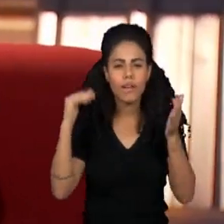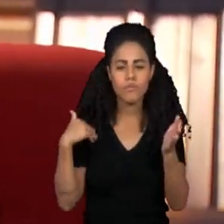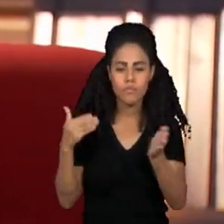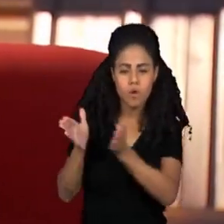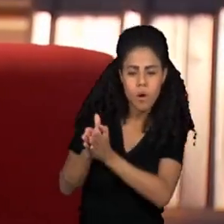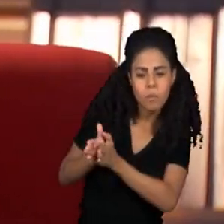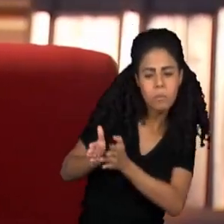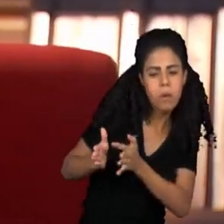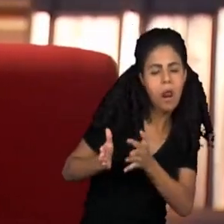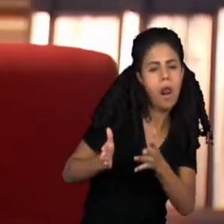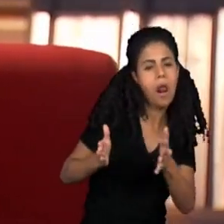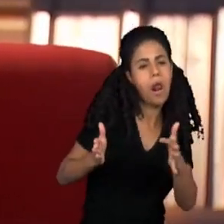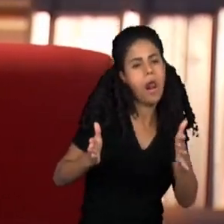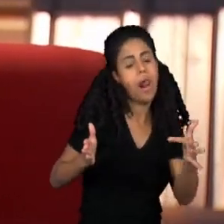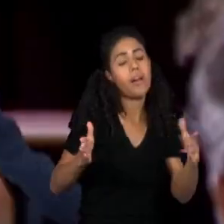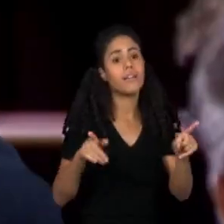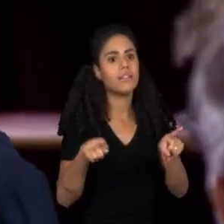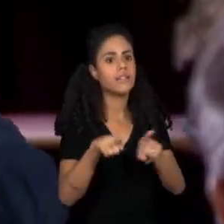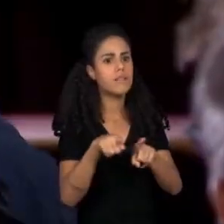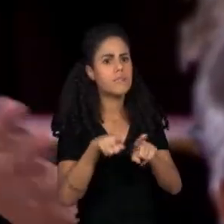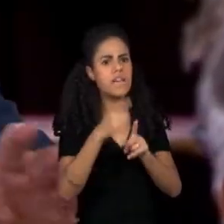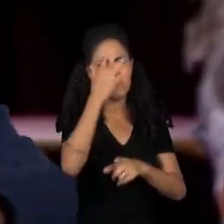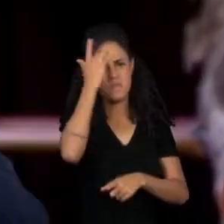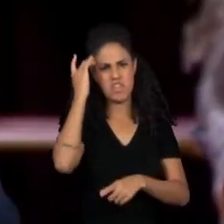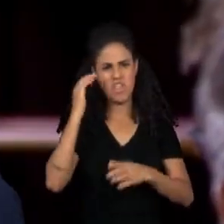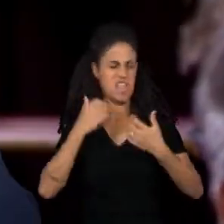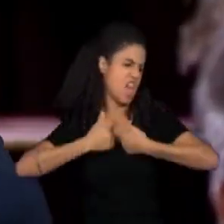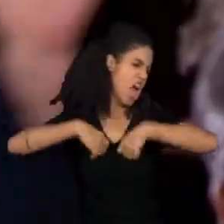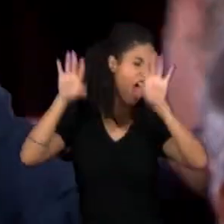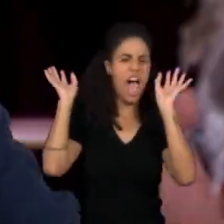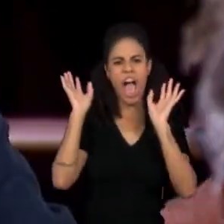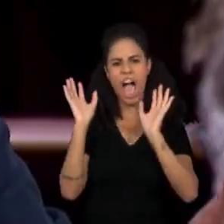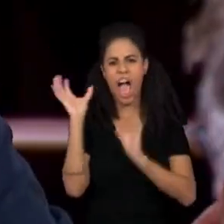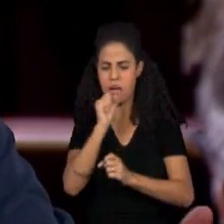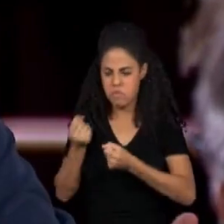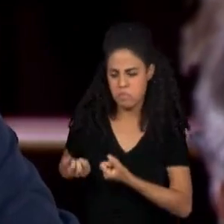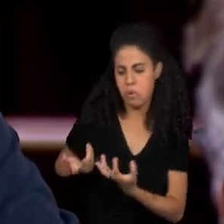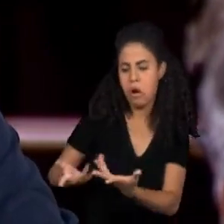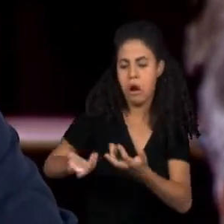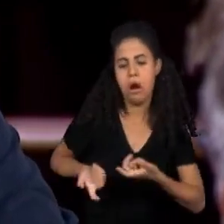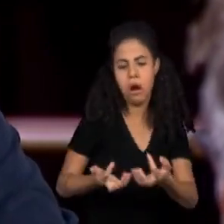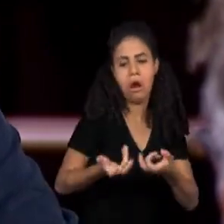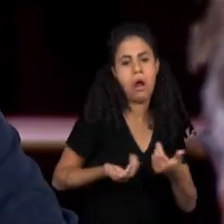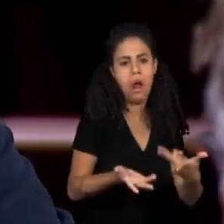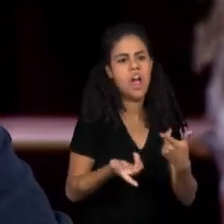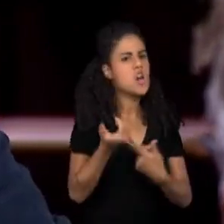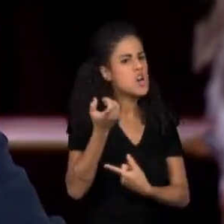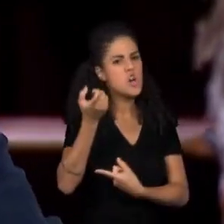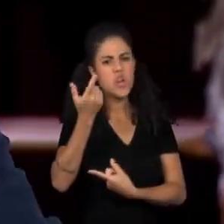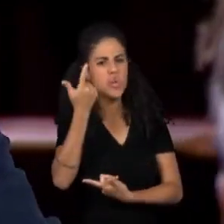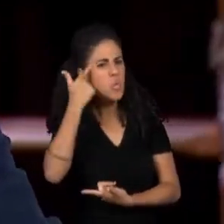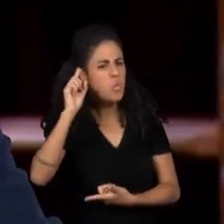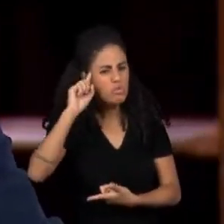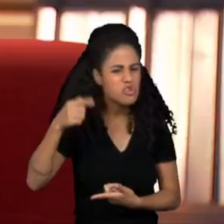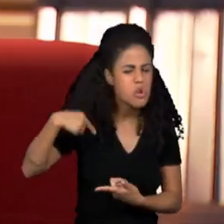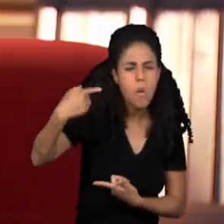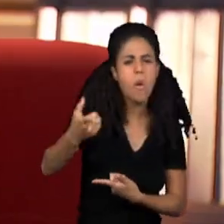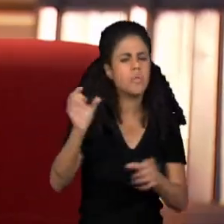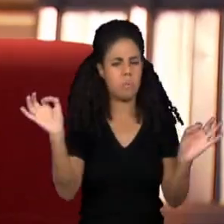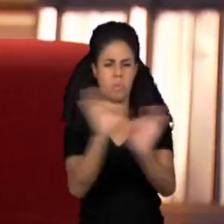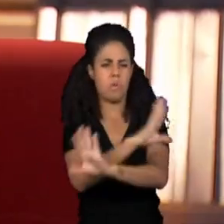respeitar o tempo eles que tem gente que gosta chegar assim já fazer o jardim e no dia seguinte já tá lindo não é